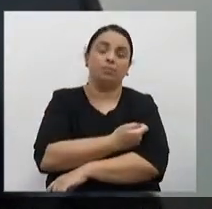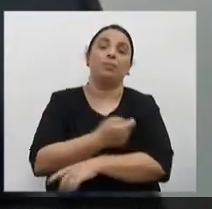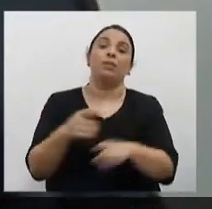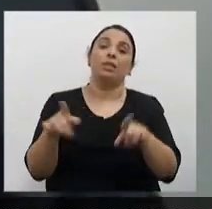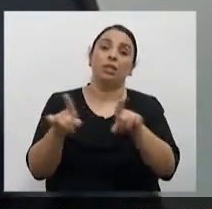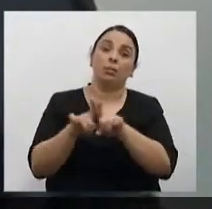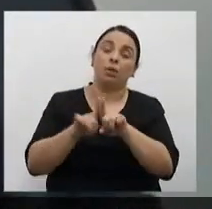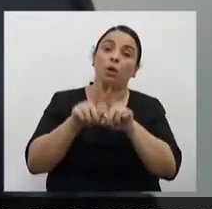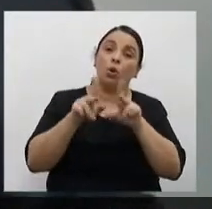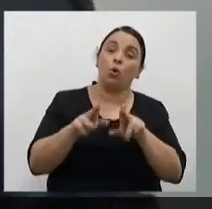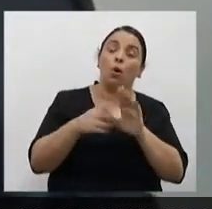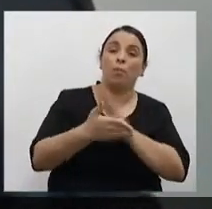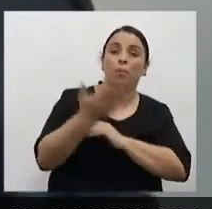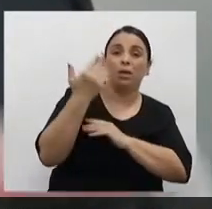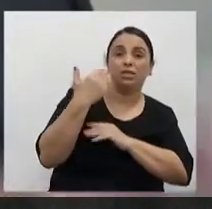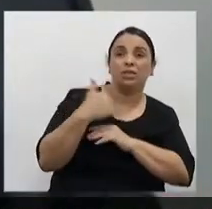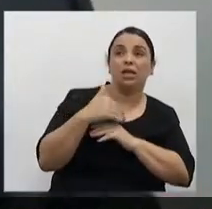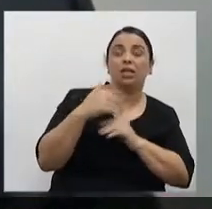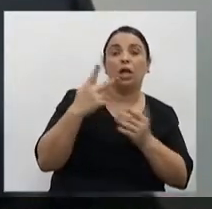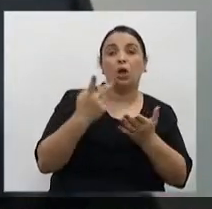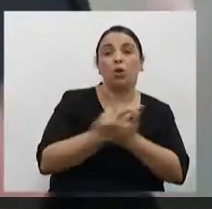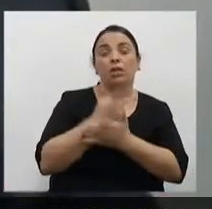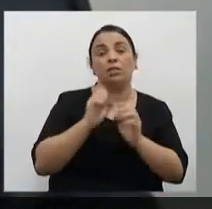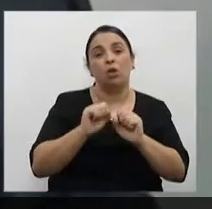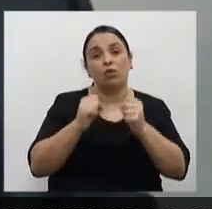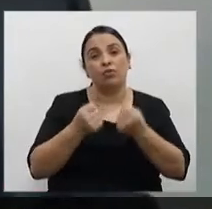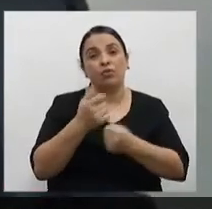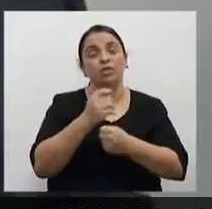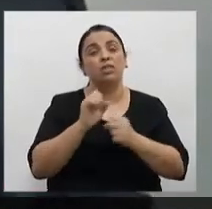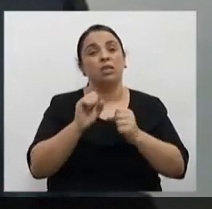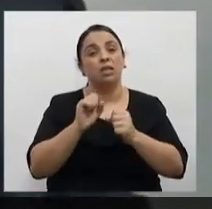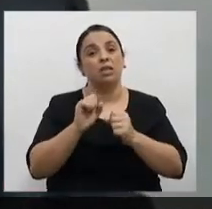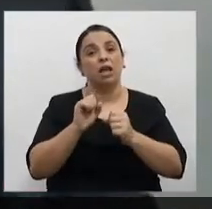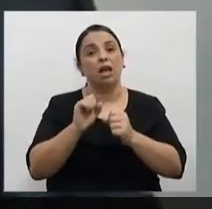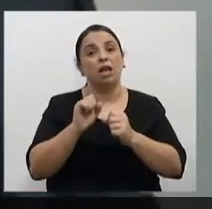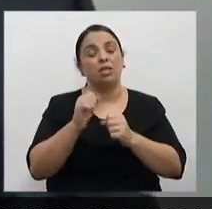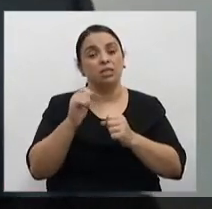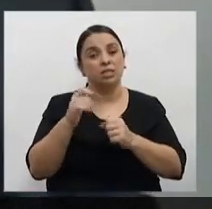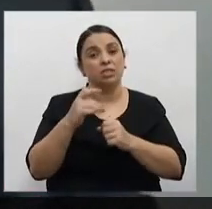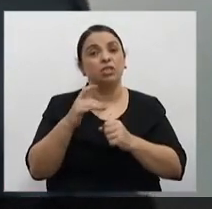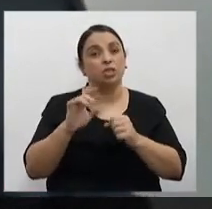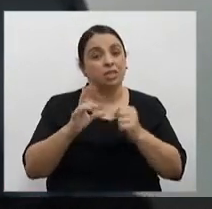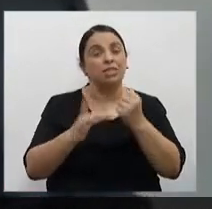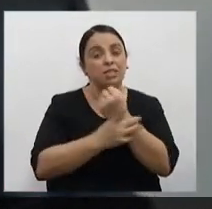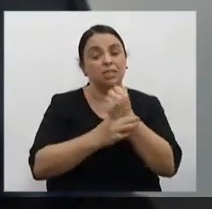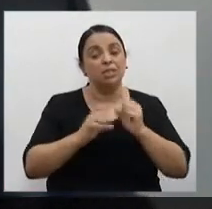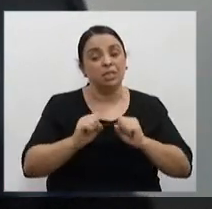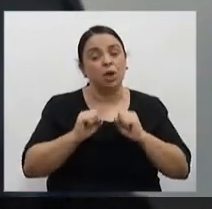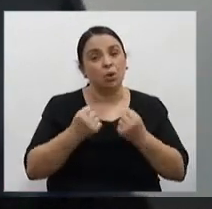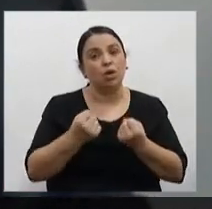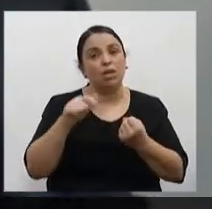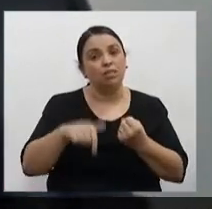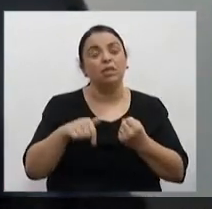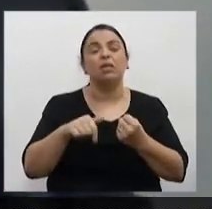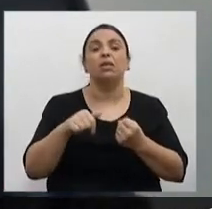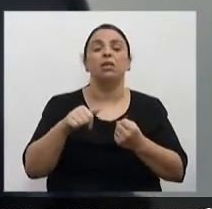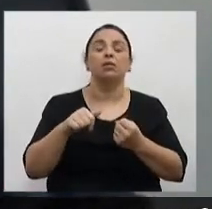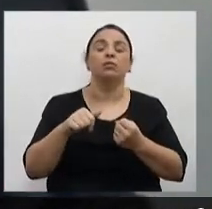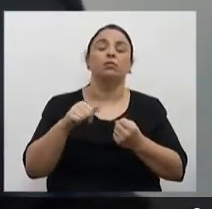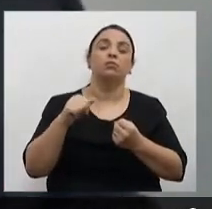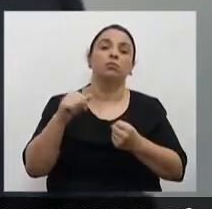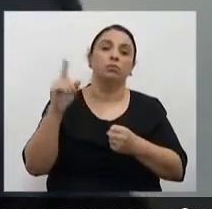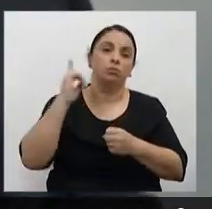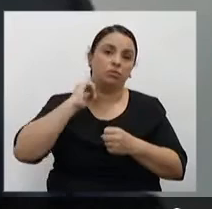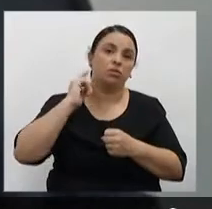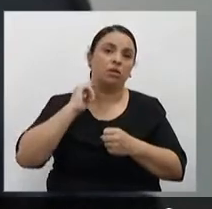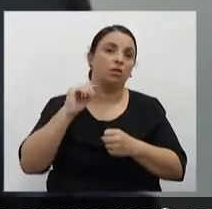que foi mudado para as forças de segurança no nosso Estado. Então, temos sim que levar adiante. Temos tantas